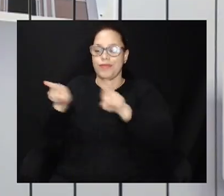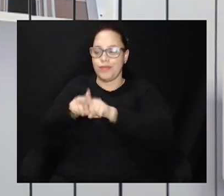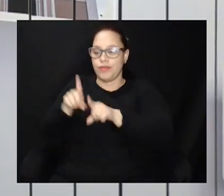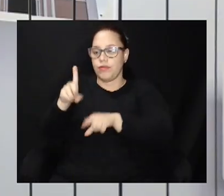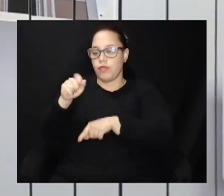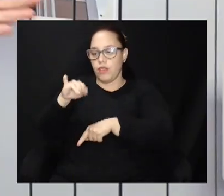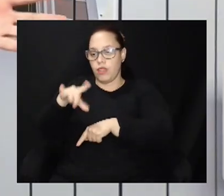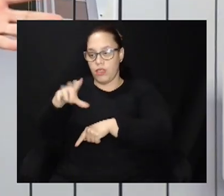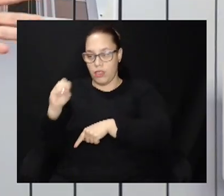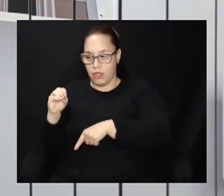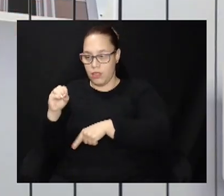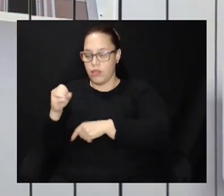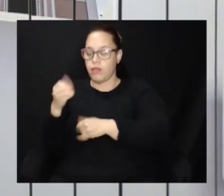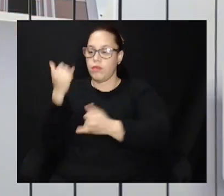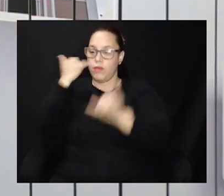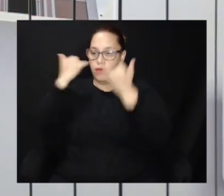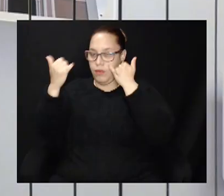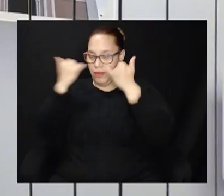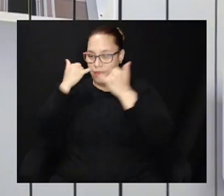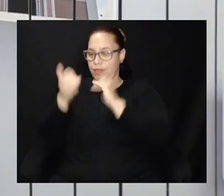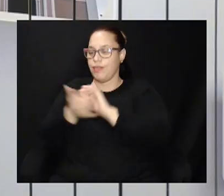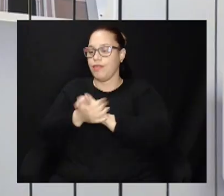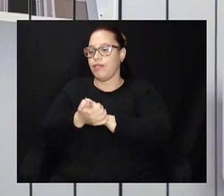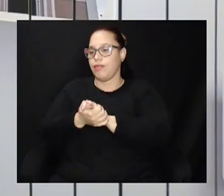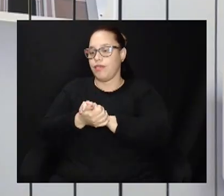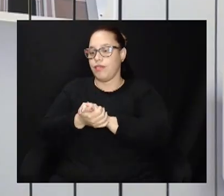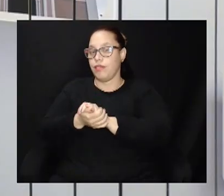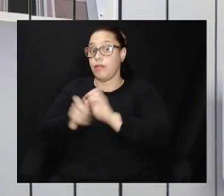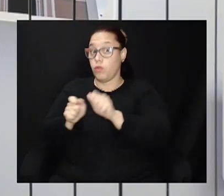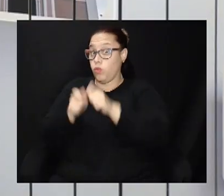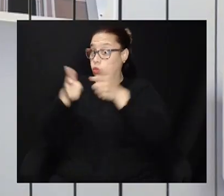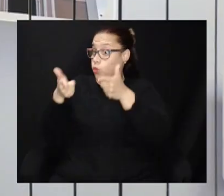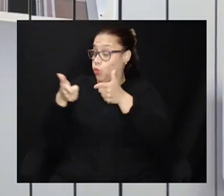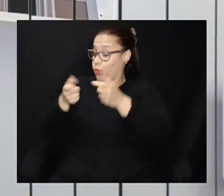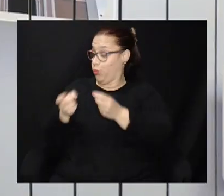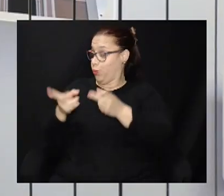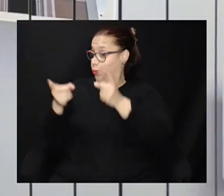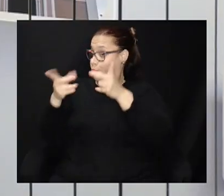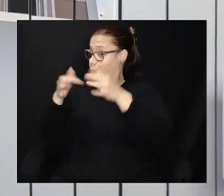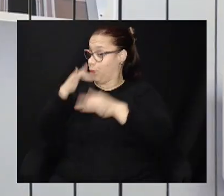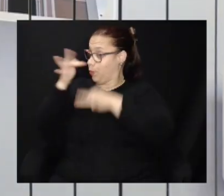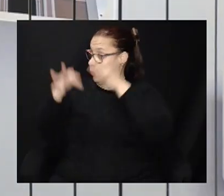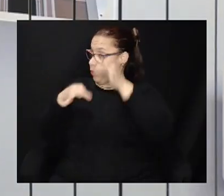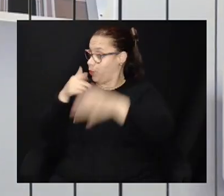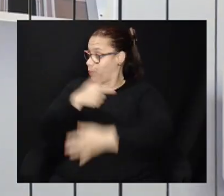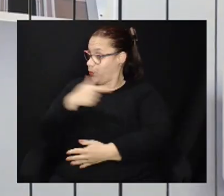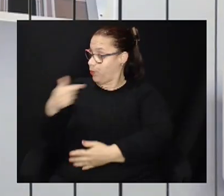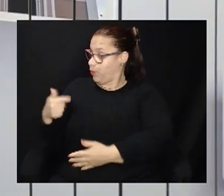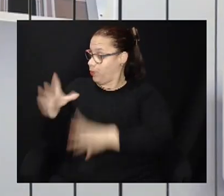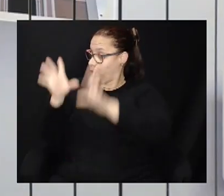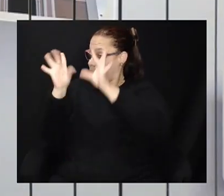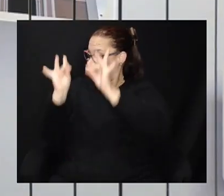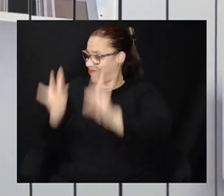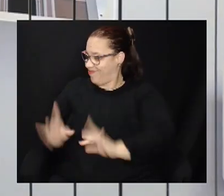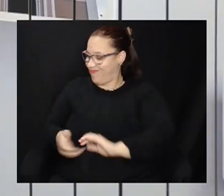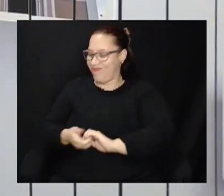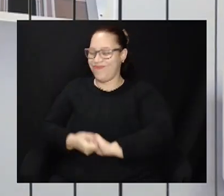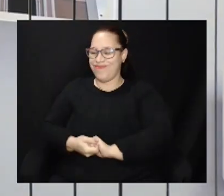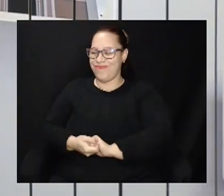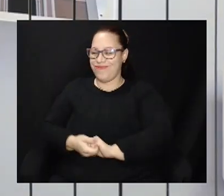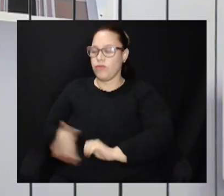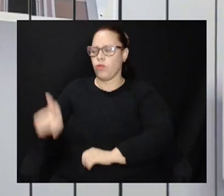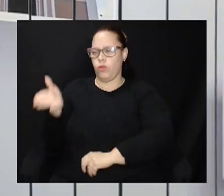pelas informações. Boa sorte nas vendas aí de flores nesta semana especial. Vamos com as notícias